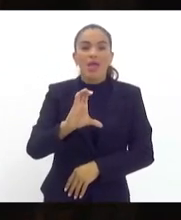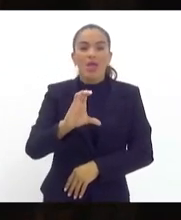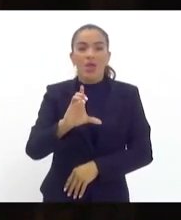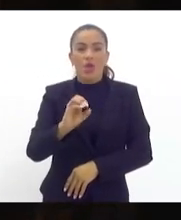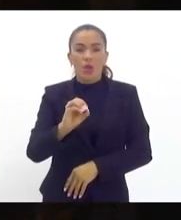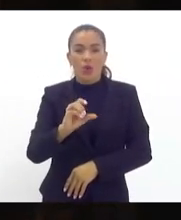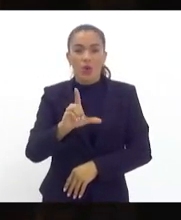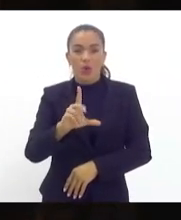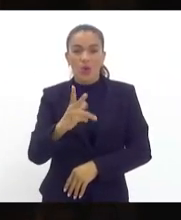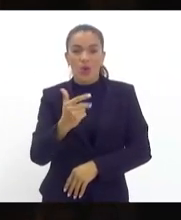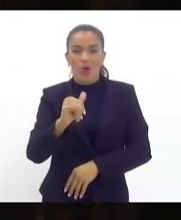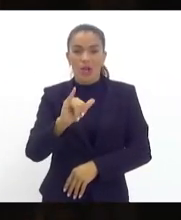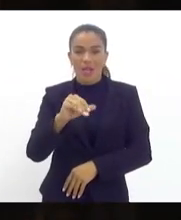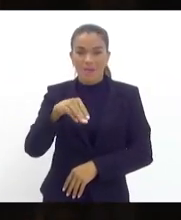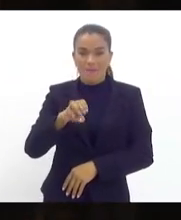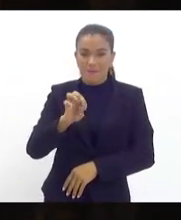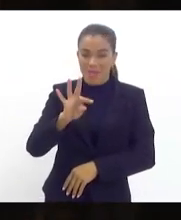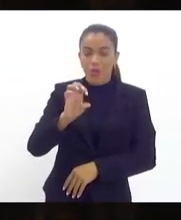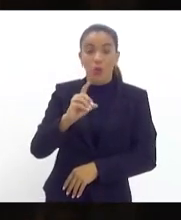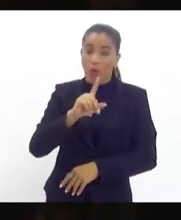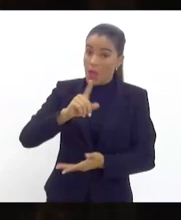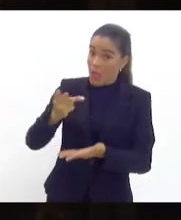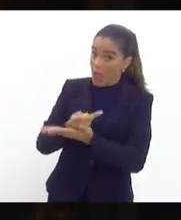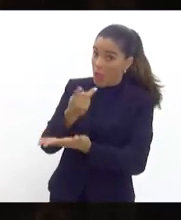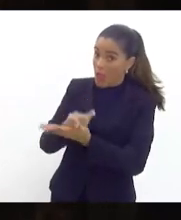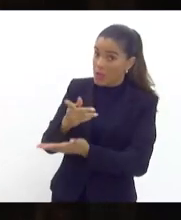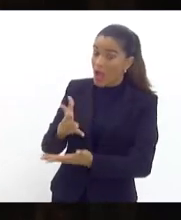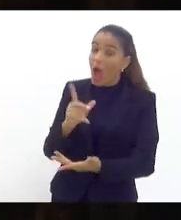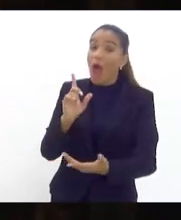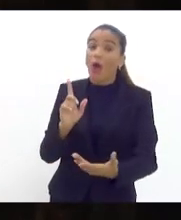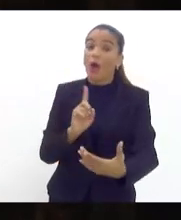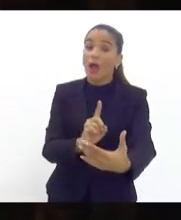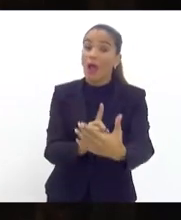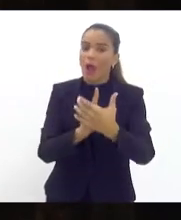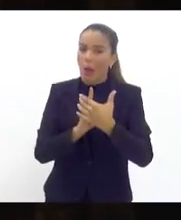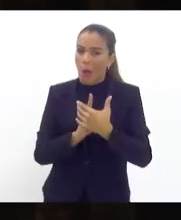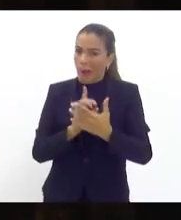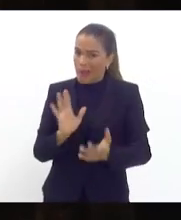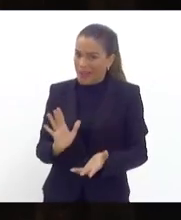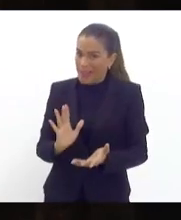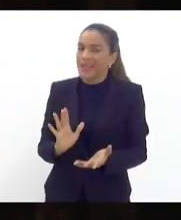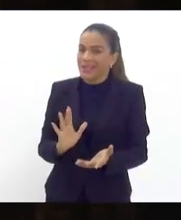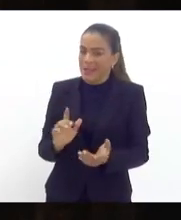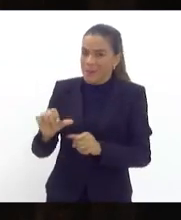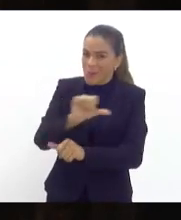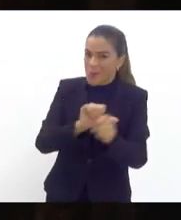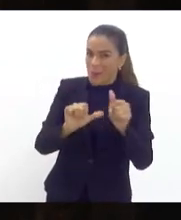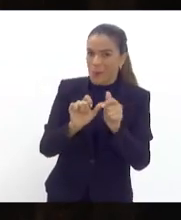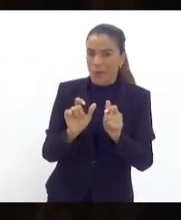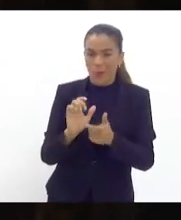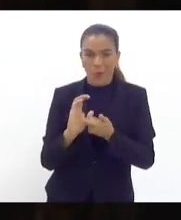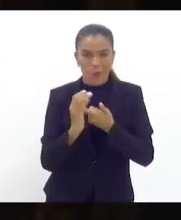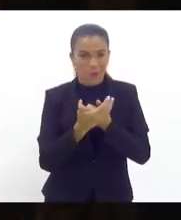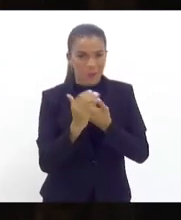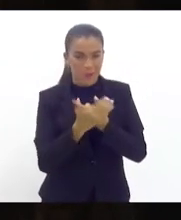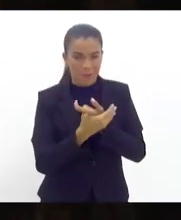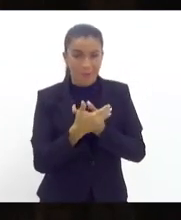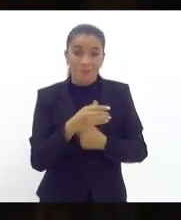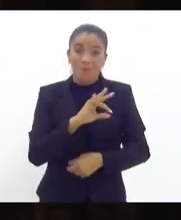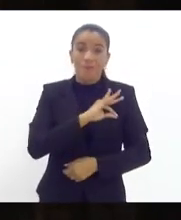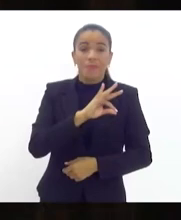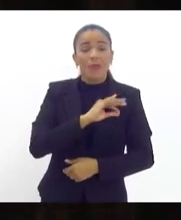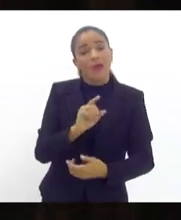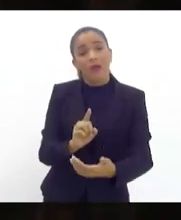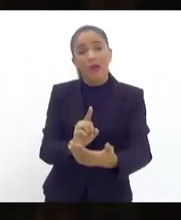é inadequado agora fala assim em acolhimento a polícia hoje ela exerce um papel com os moradores de rua praticamente